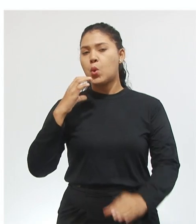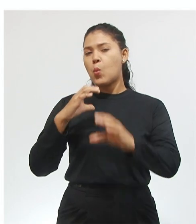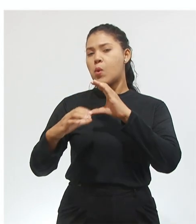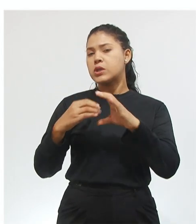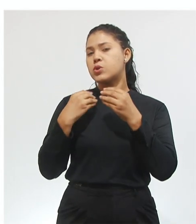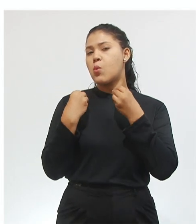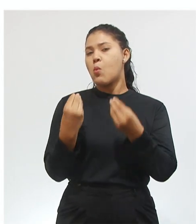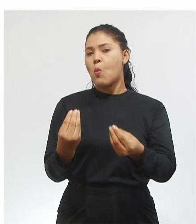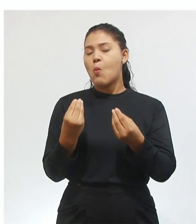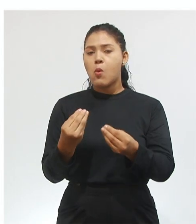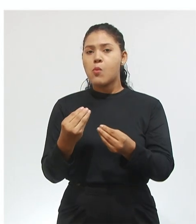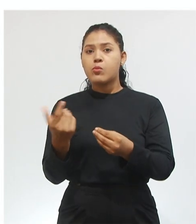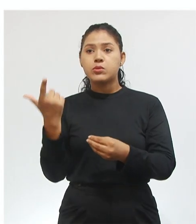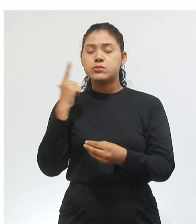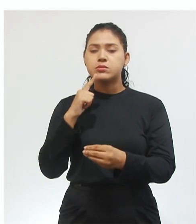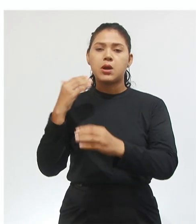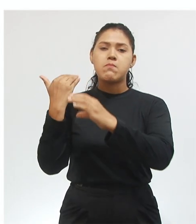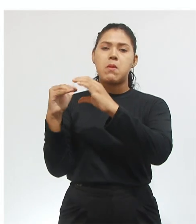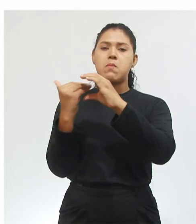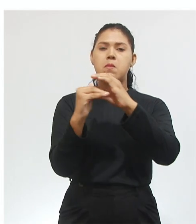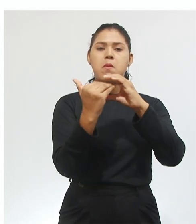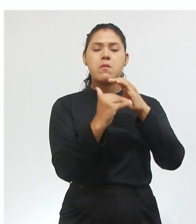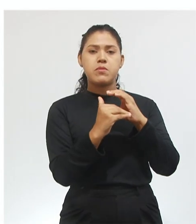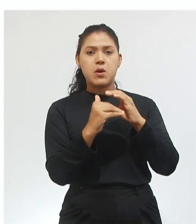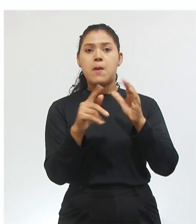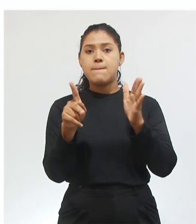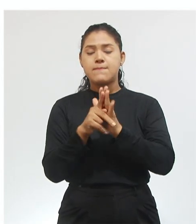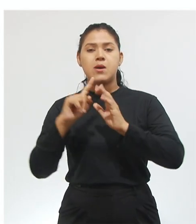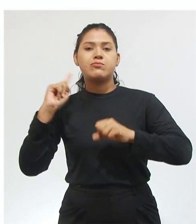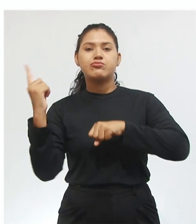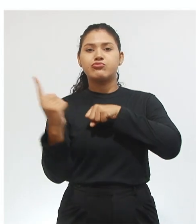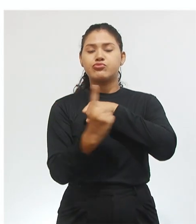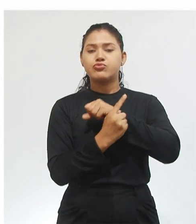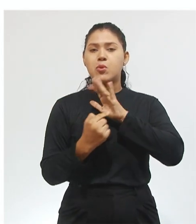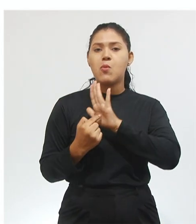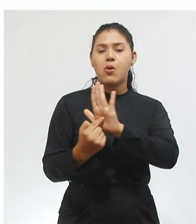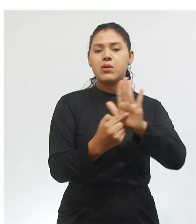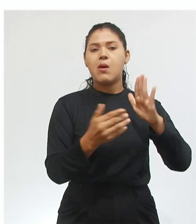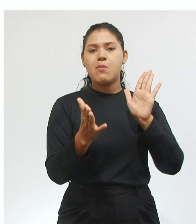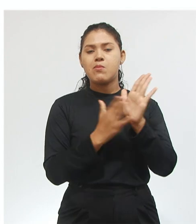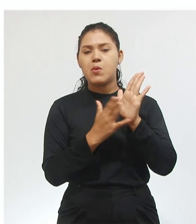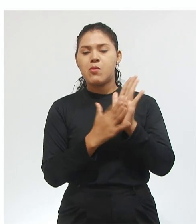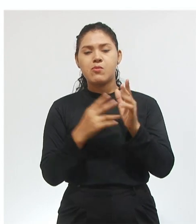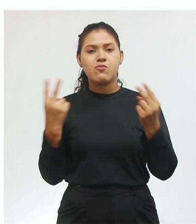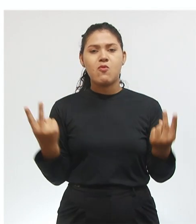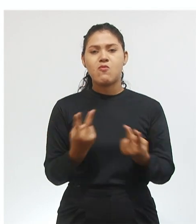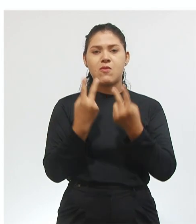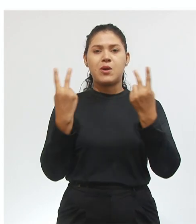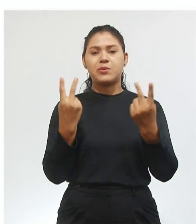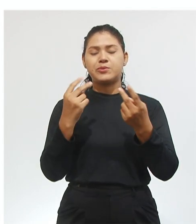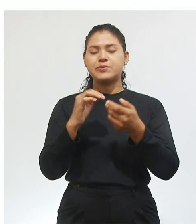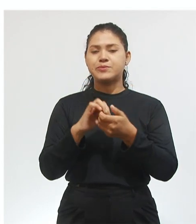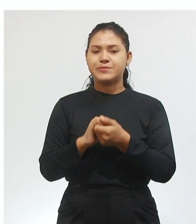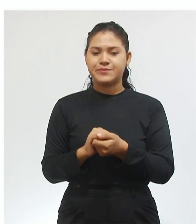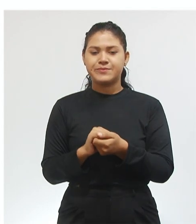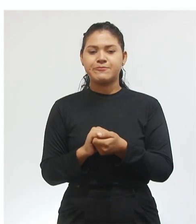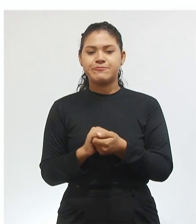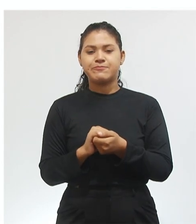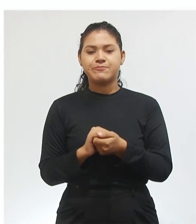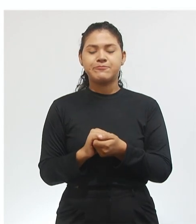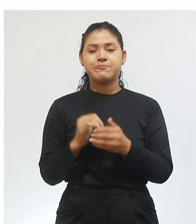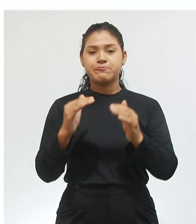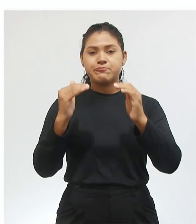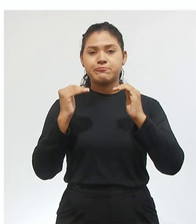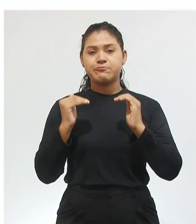comunica e alcança seus clientes para entregar essa proposta de valor Nós também temos uma outro quadrante aqui que é o